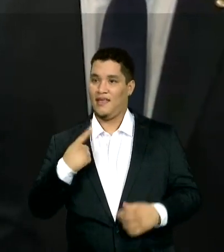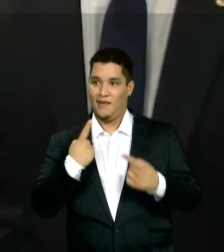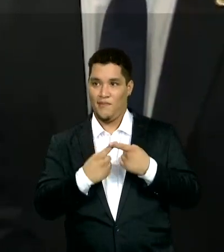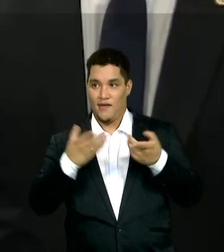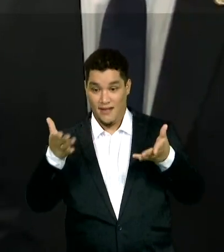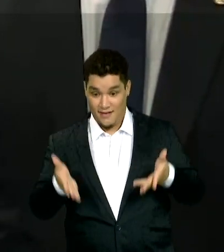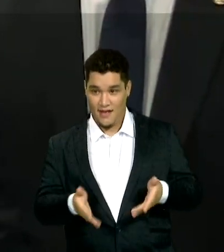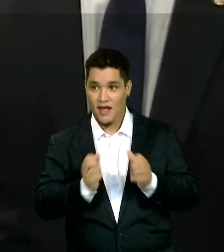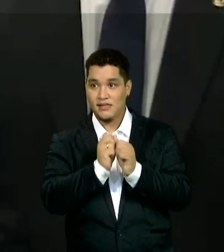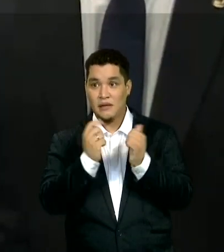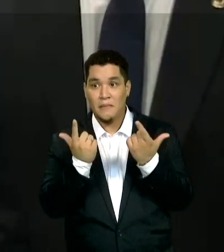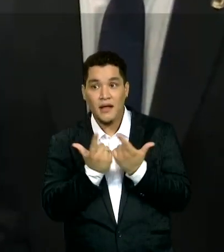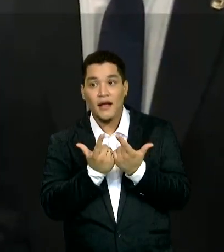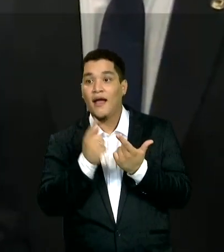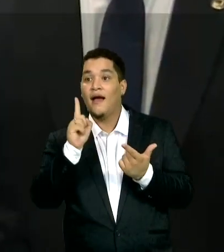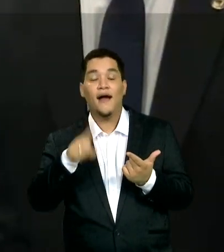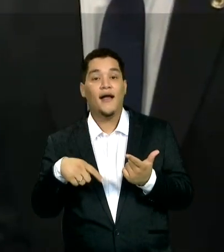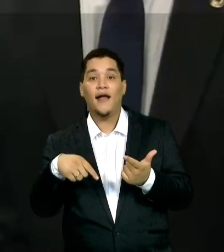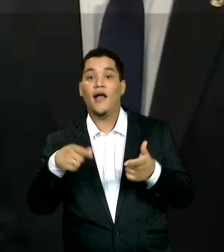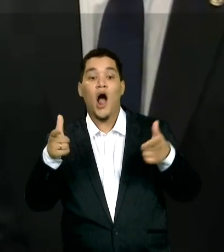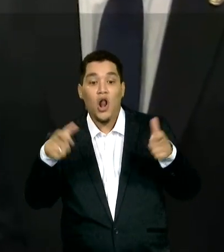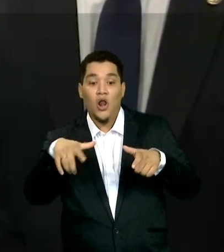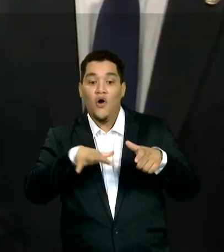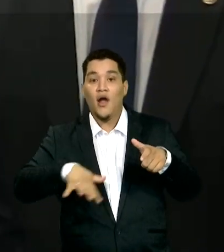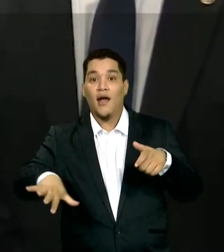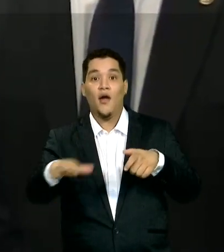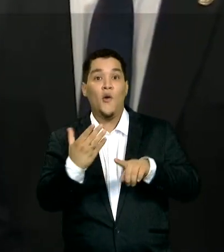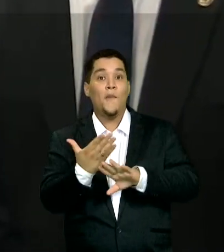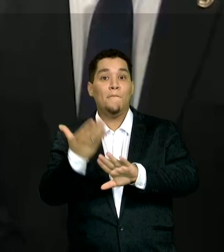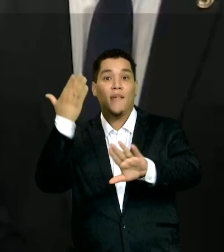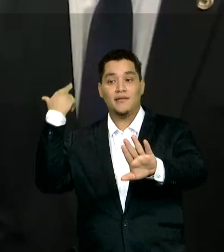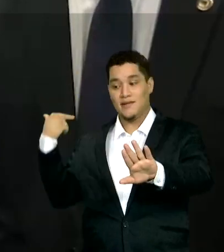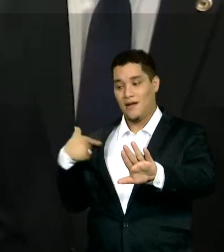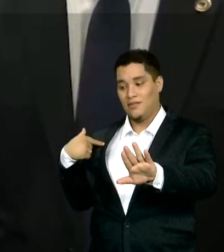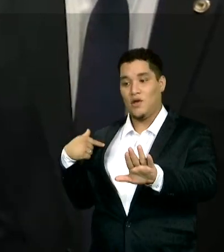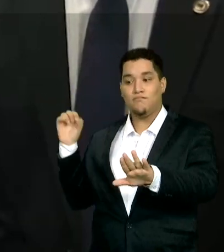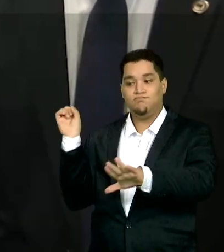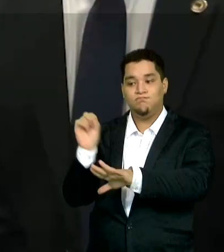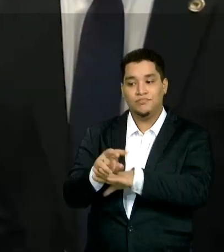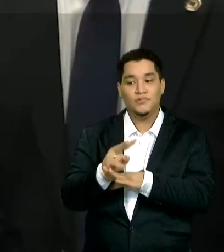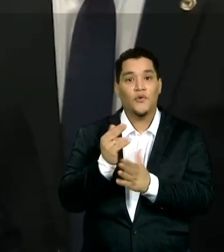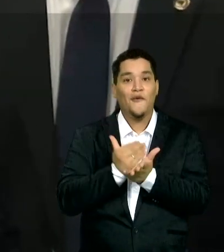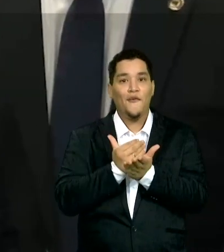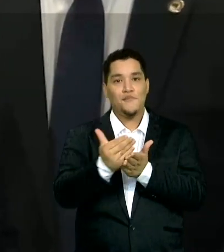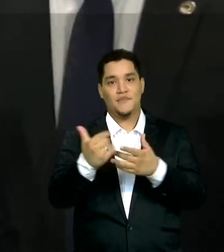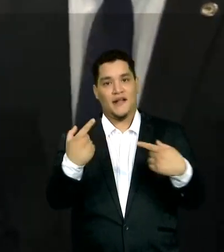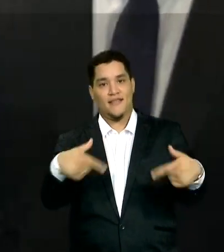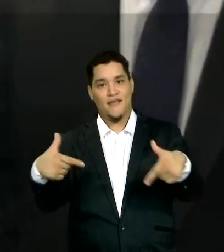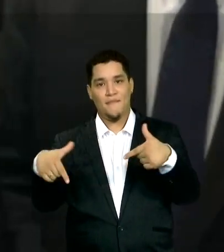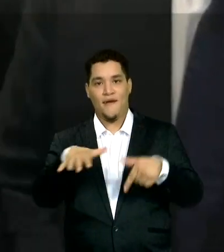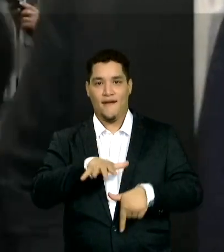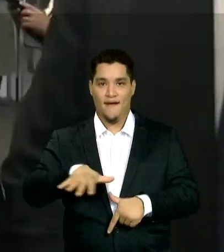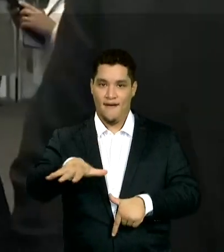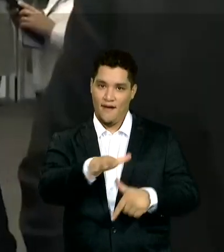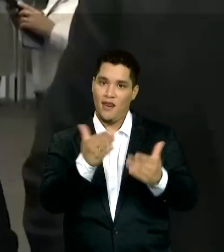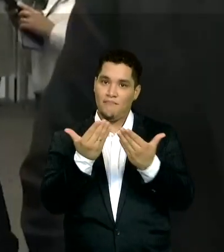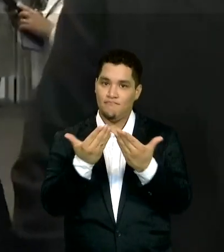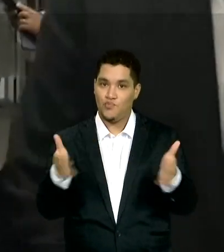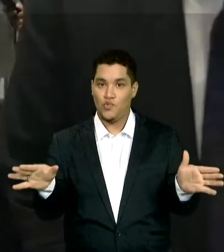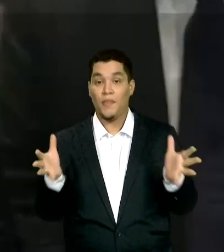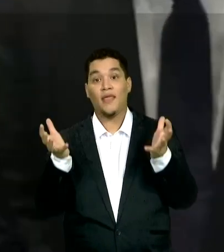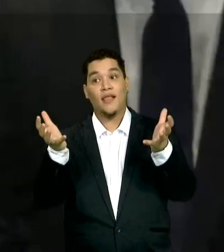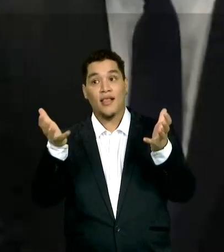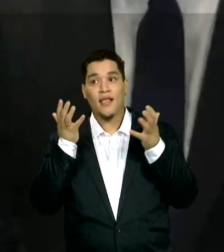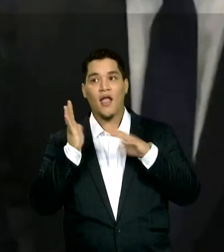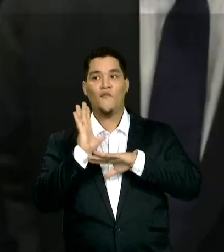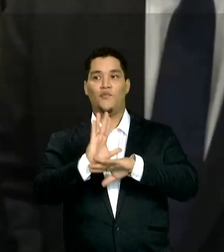de onde eu comecei na vida pública, onde eu comecei a minha história e, acima de tudo, o desejo de melhorias eternas pelo